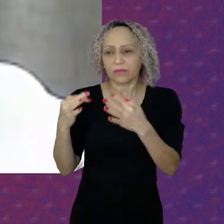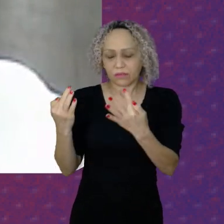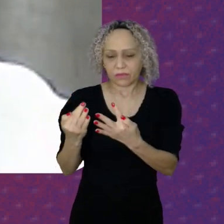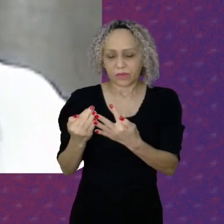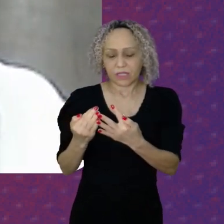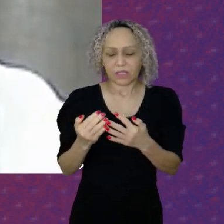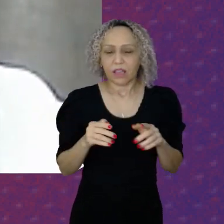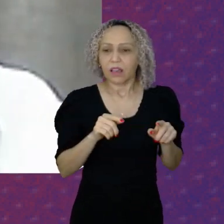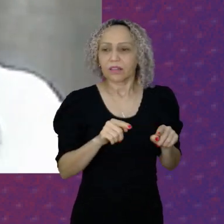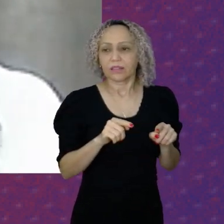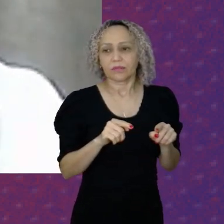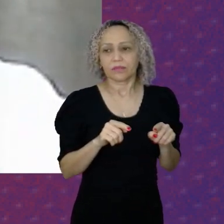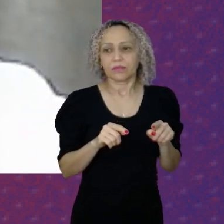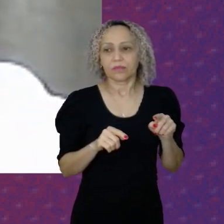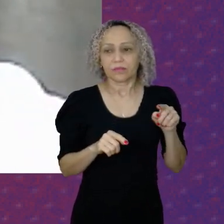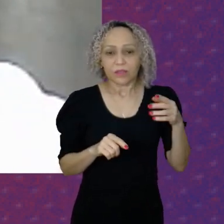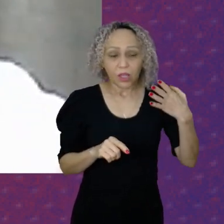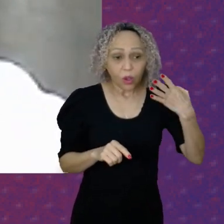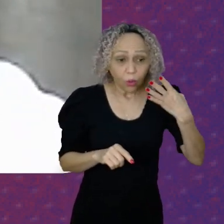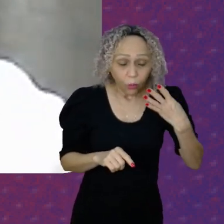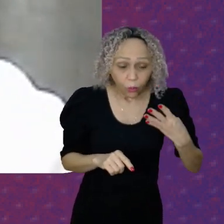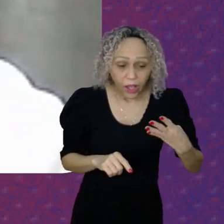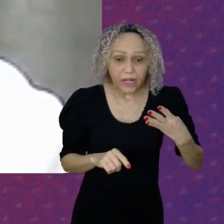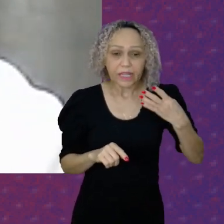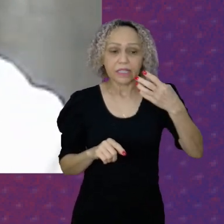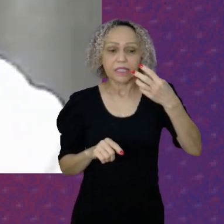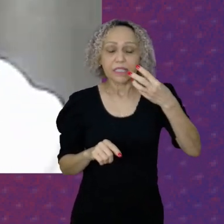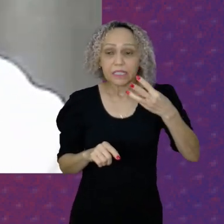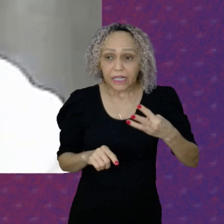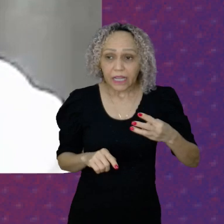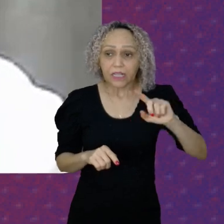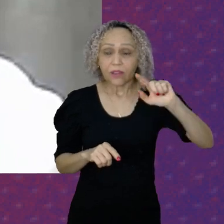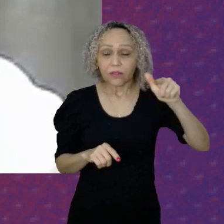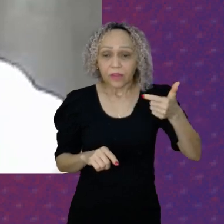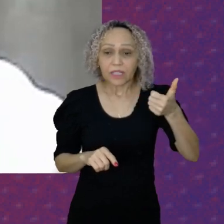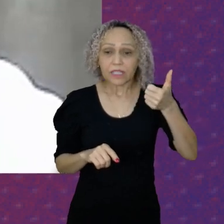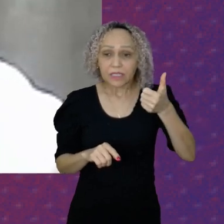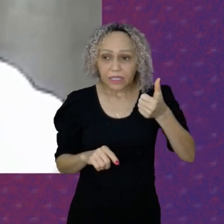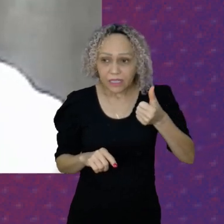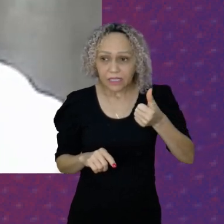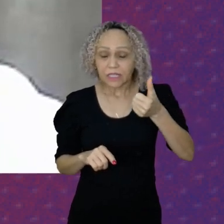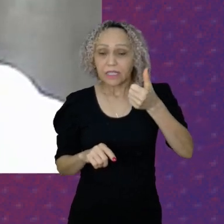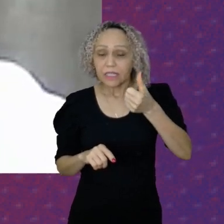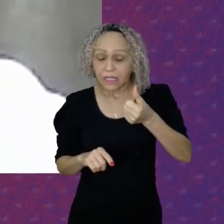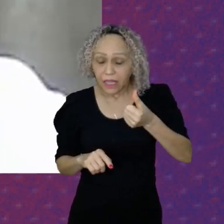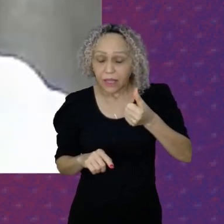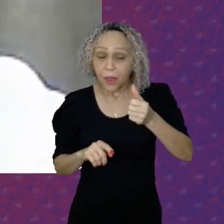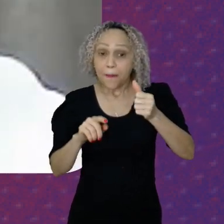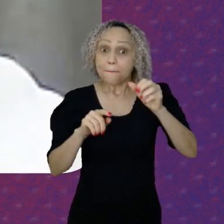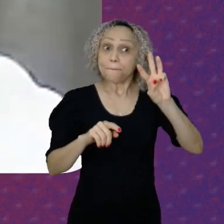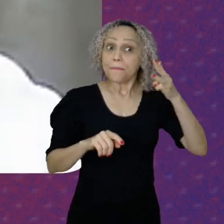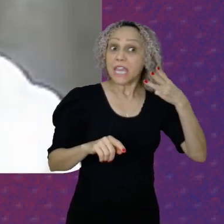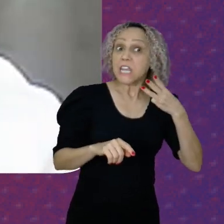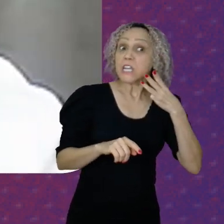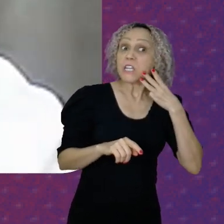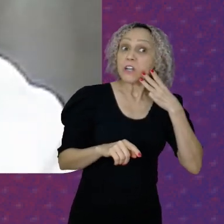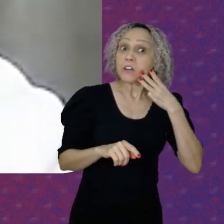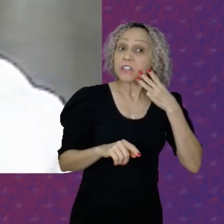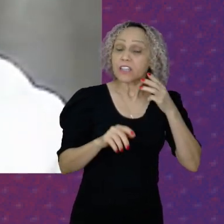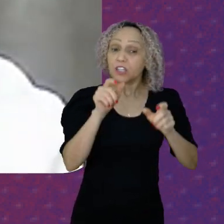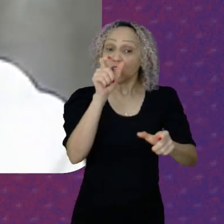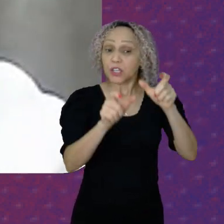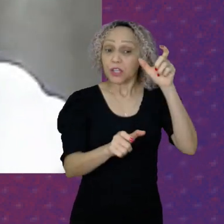beneficiadas. Olha só o número, 43,66 milhões de integrantes. Você sabe